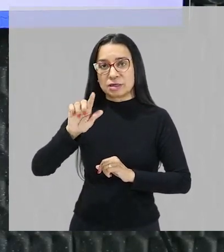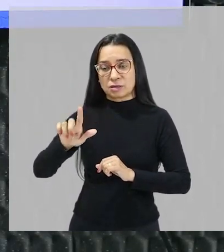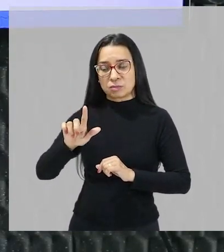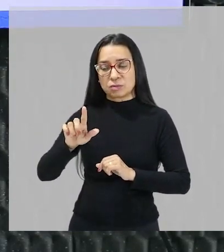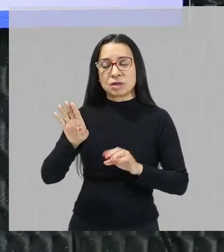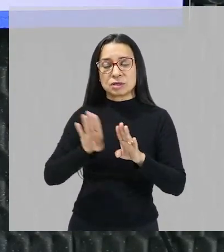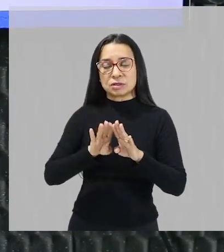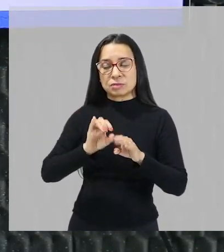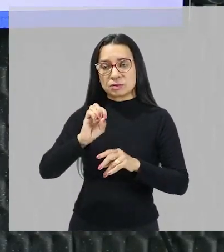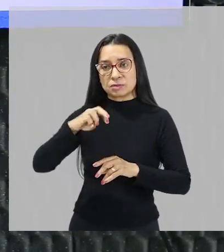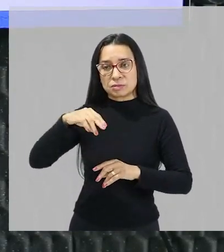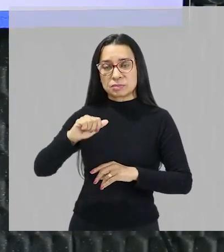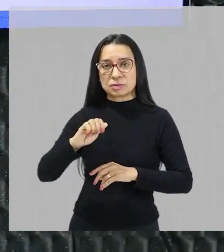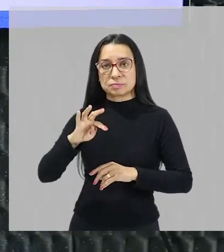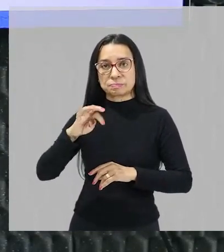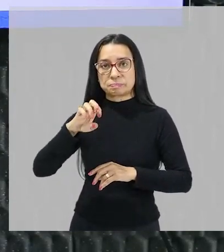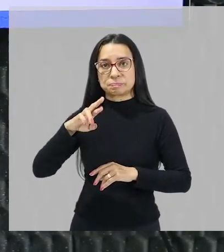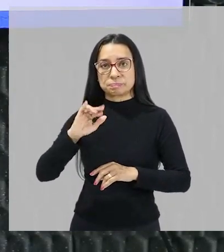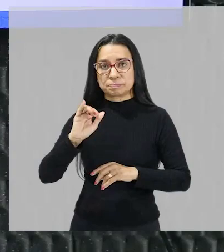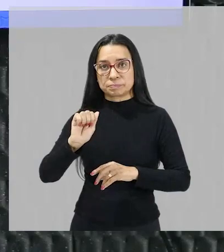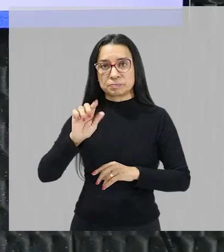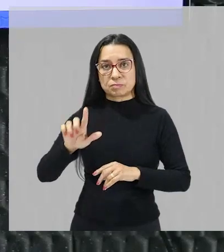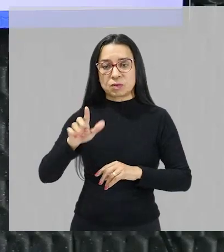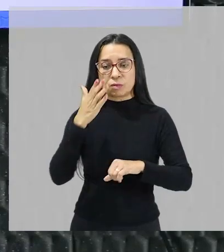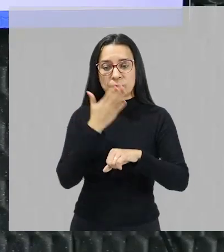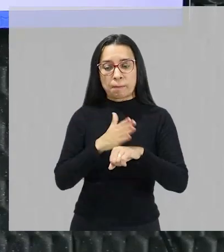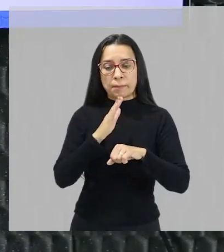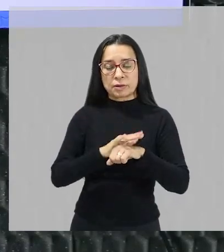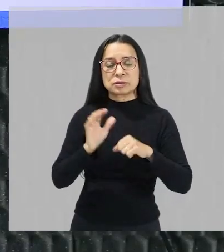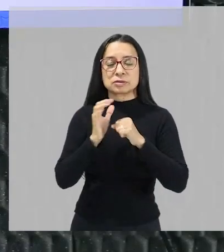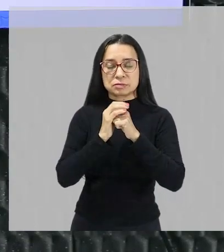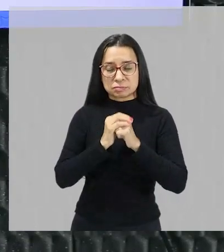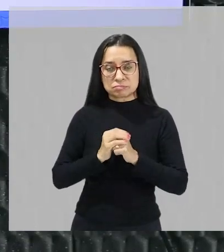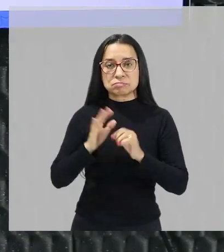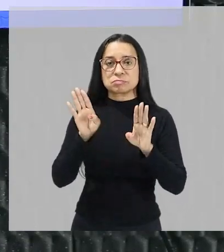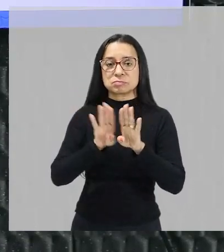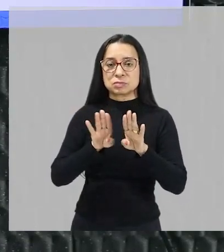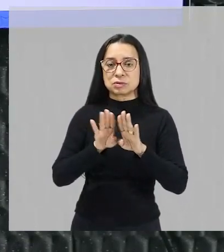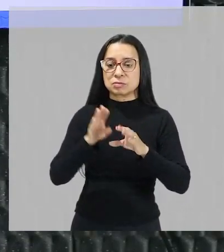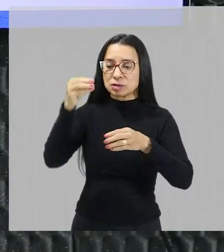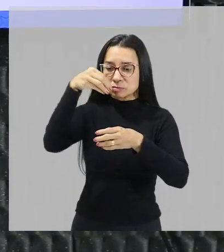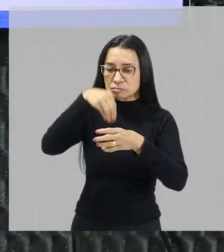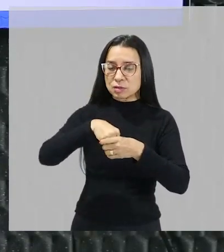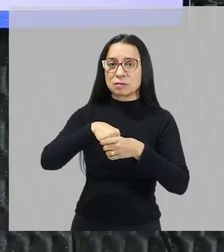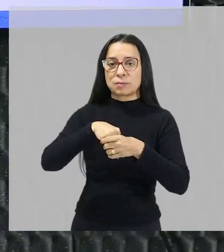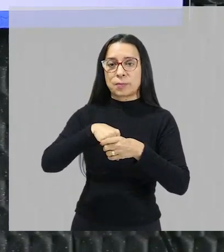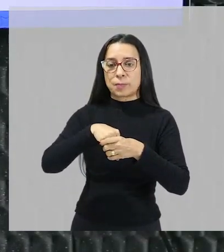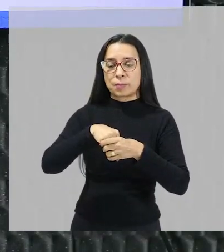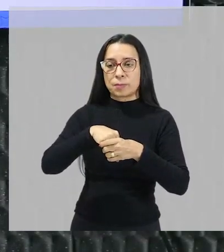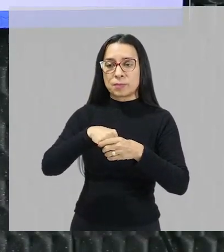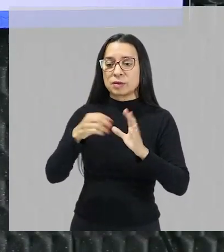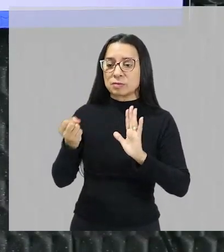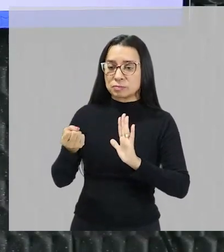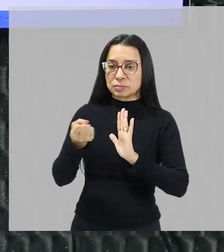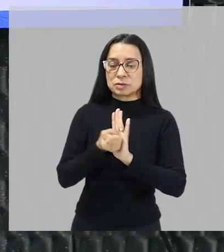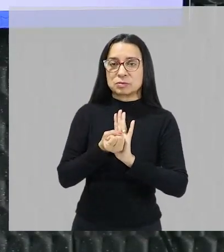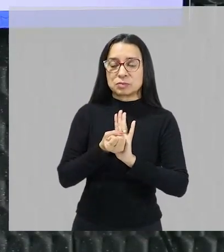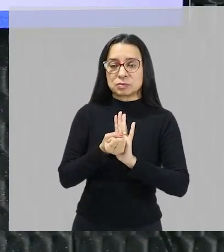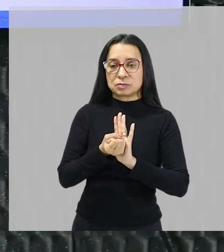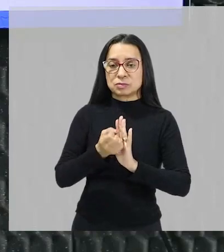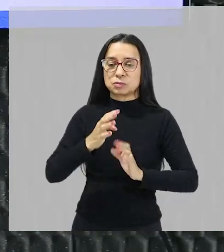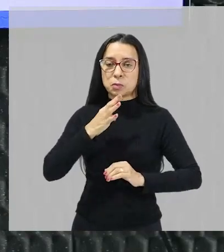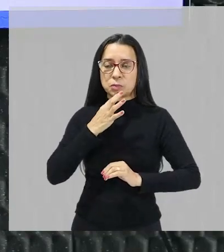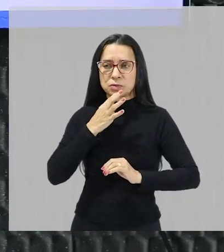as práticas, as rezas e etc., elas também integram esse patrimônio no sentido imaterial. Os conhecimentos,